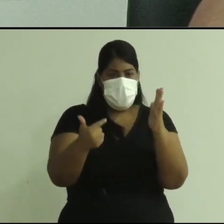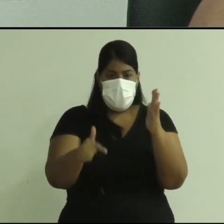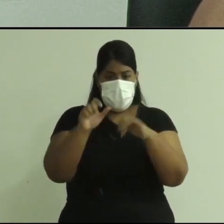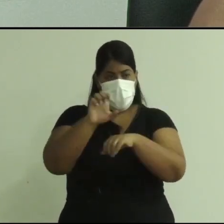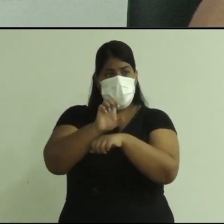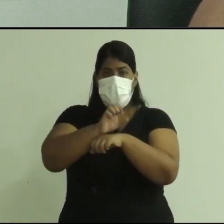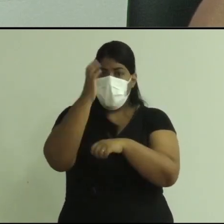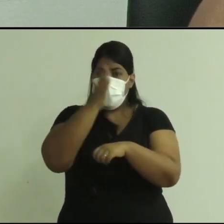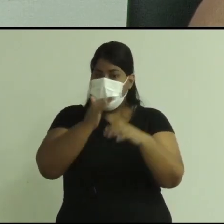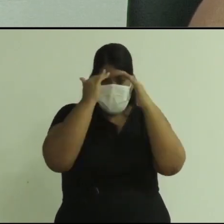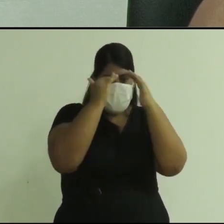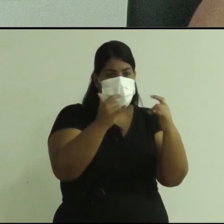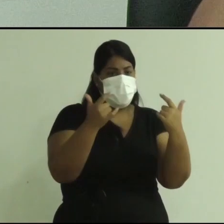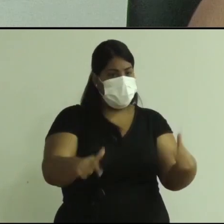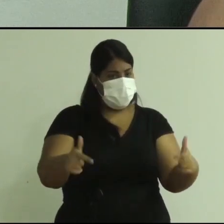Estado brasileiro,